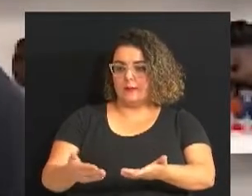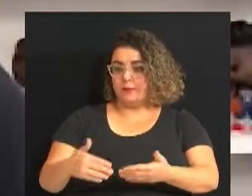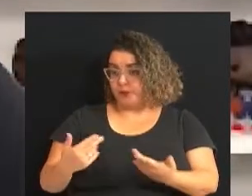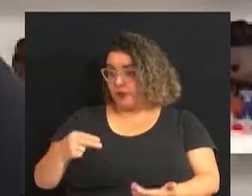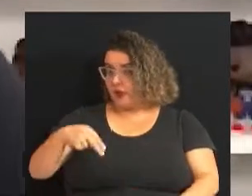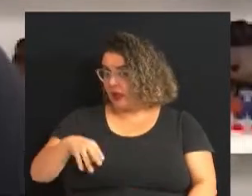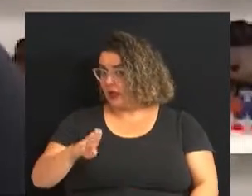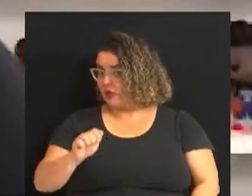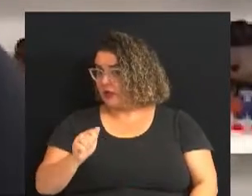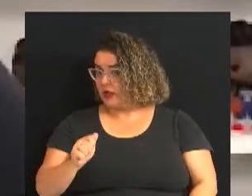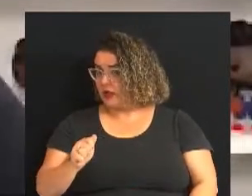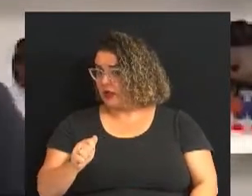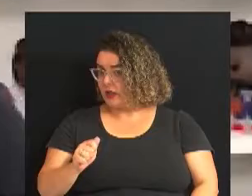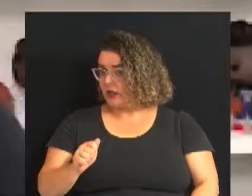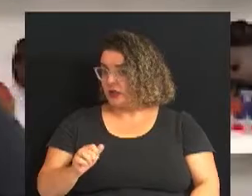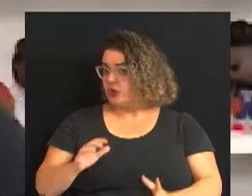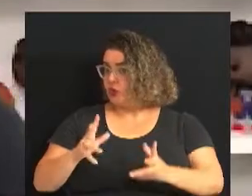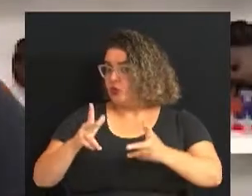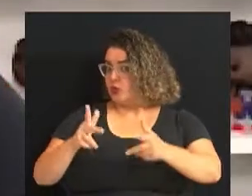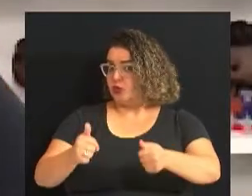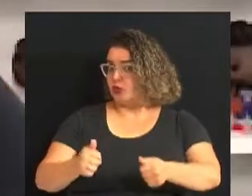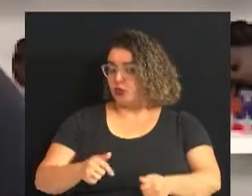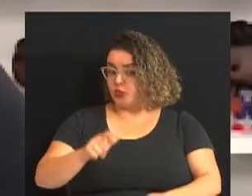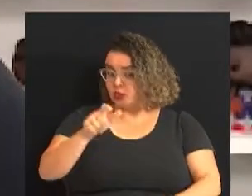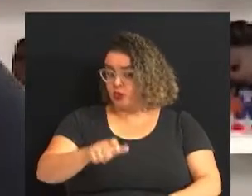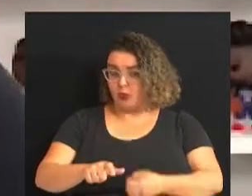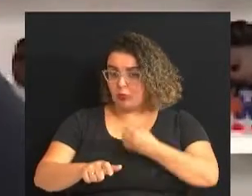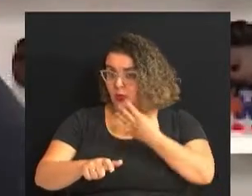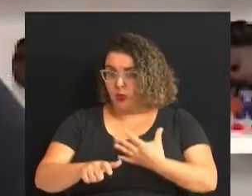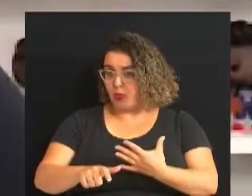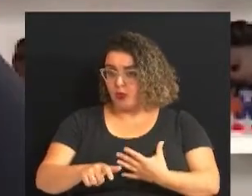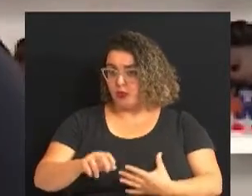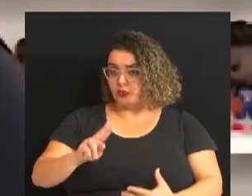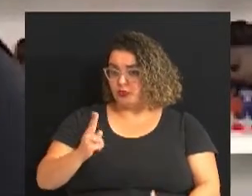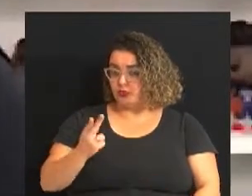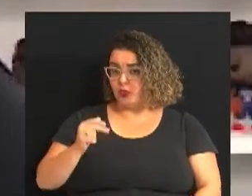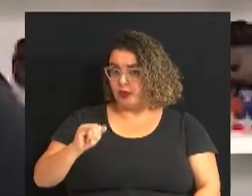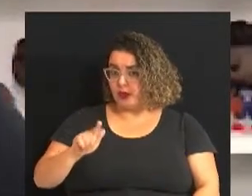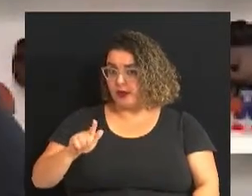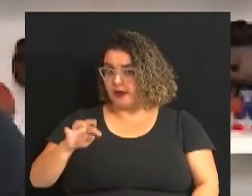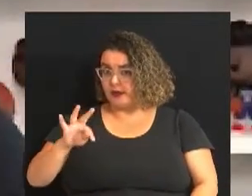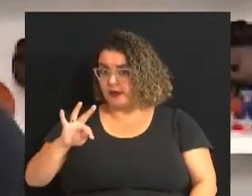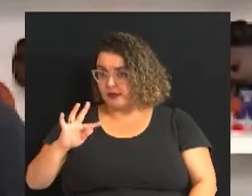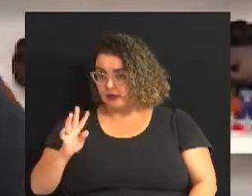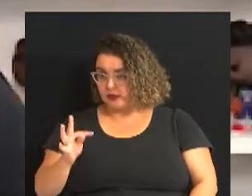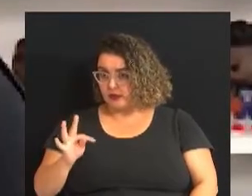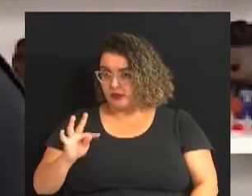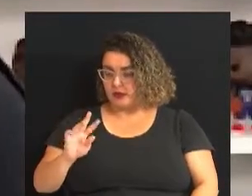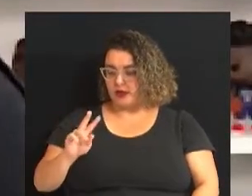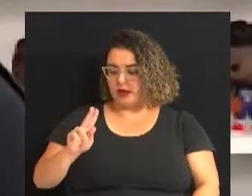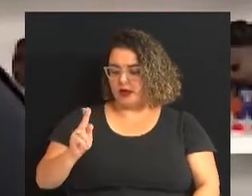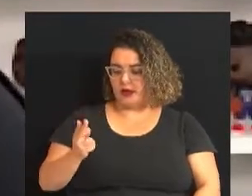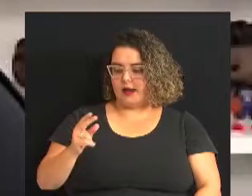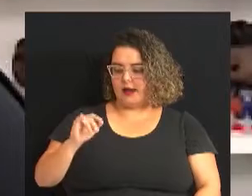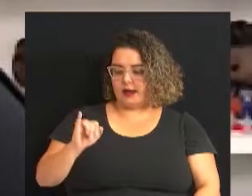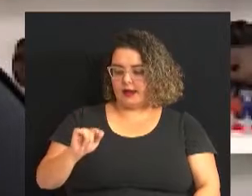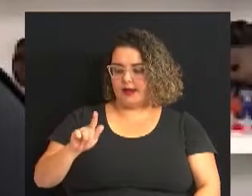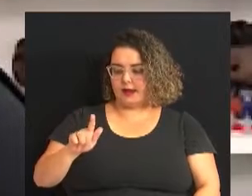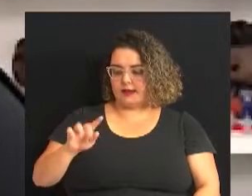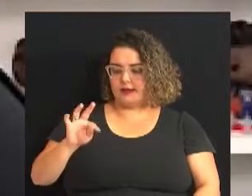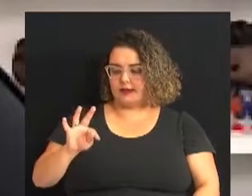percebeu que não é todo cara talentoso que sairia do high school para fazer uma diferença. Aconteceu muito isso. Uma das